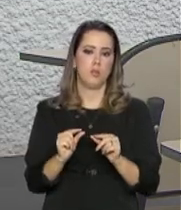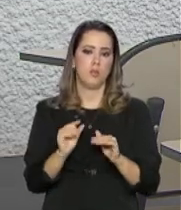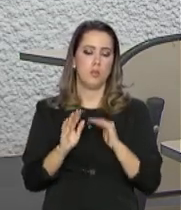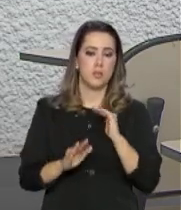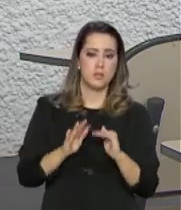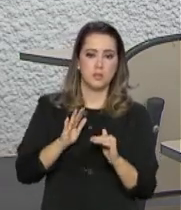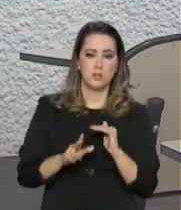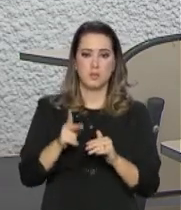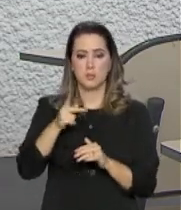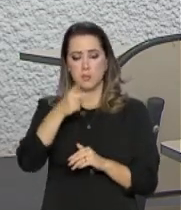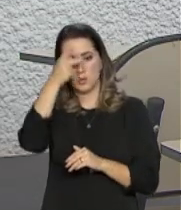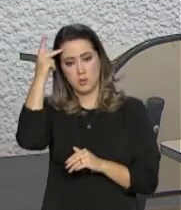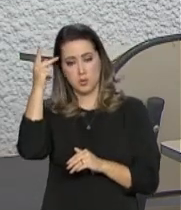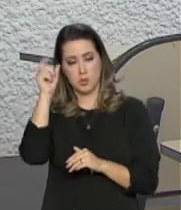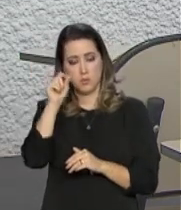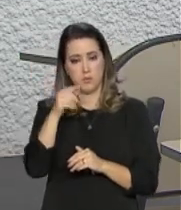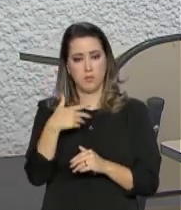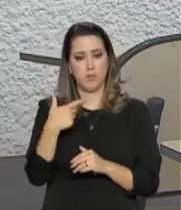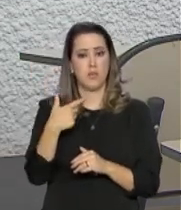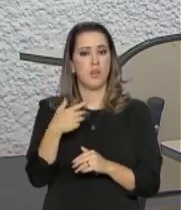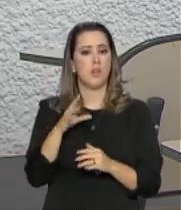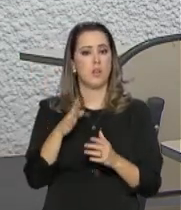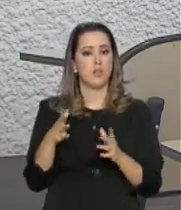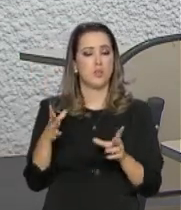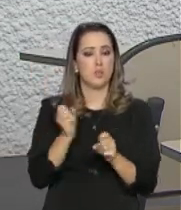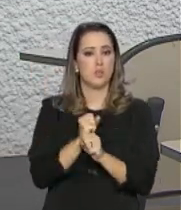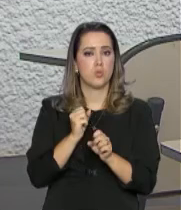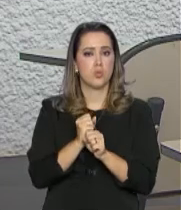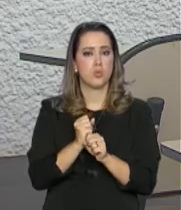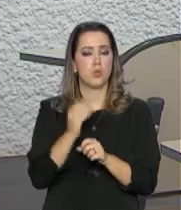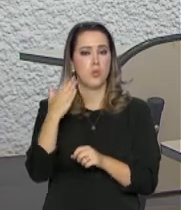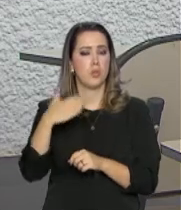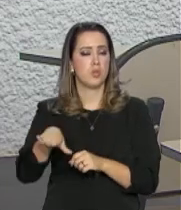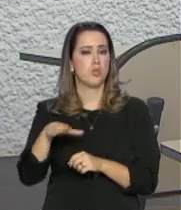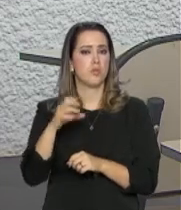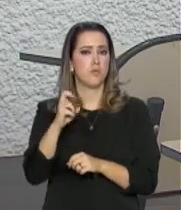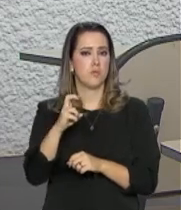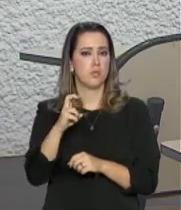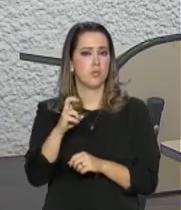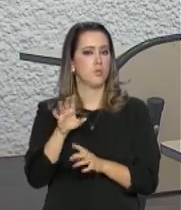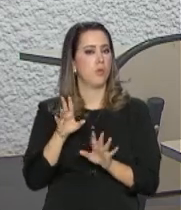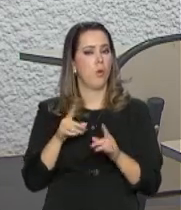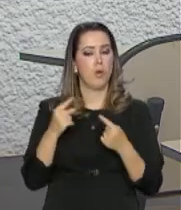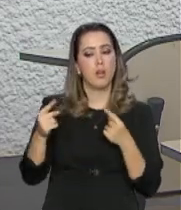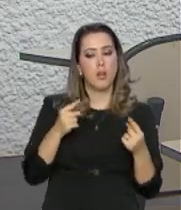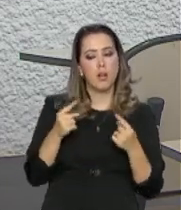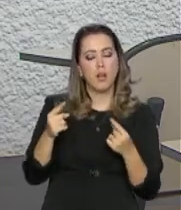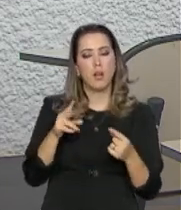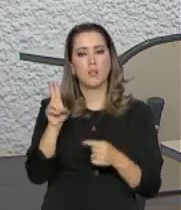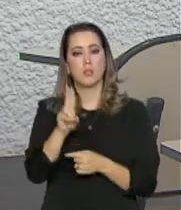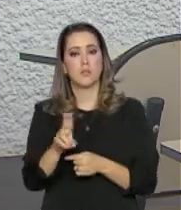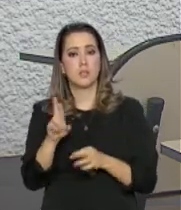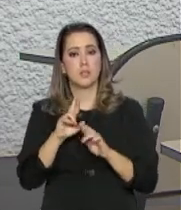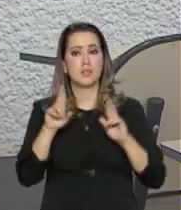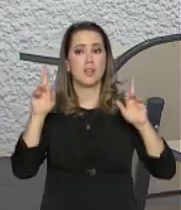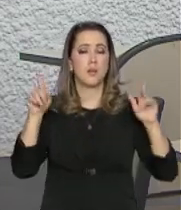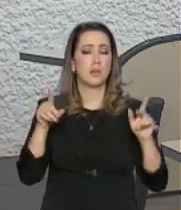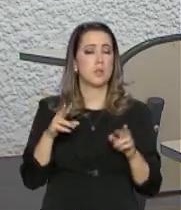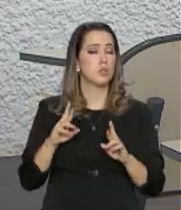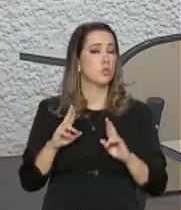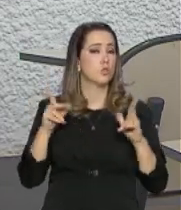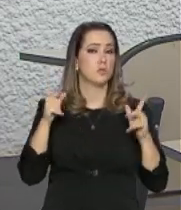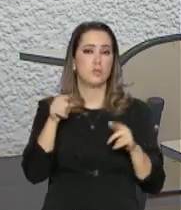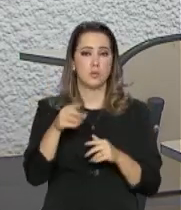muita gente acha que a média é só uma dividir por cinco e é só o que eu vou fazer não um cada universidade tem regras diferentes com pesos diferentes